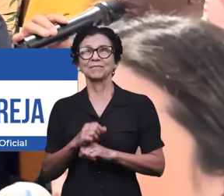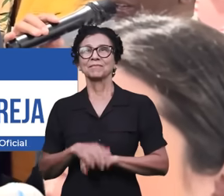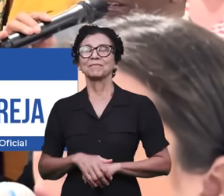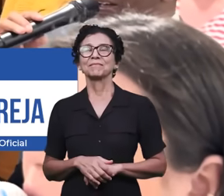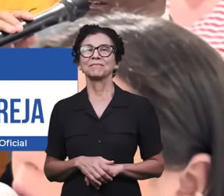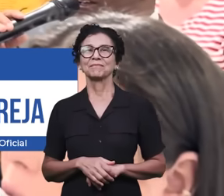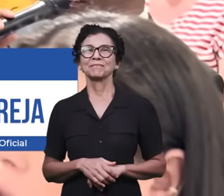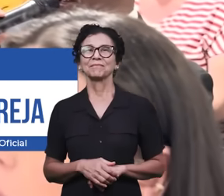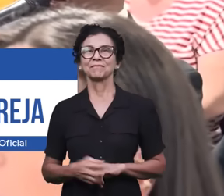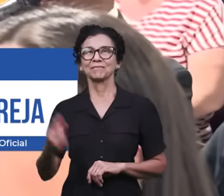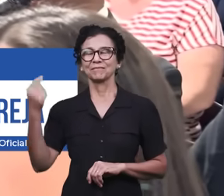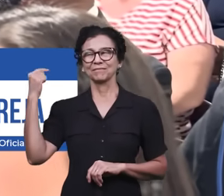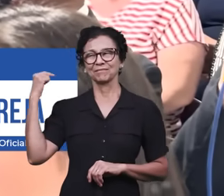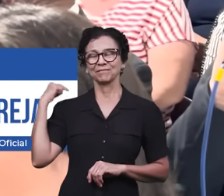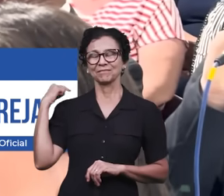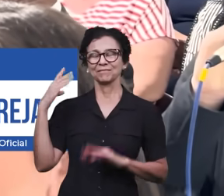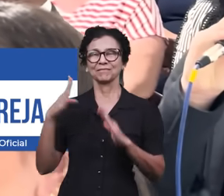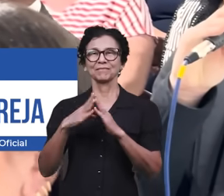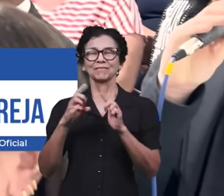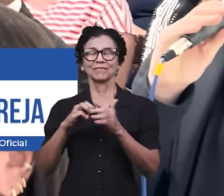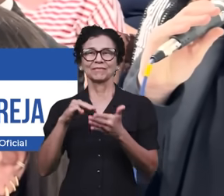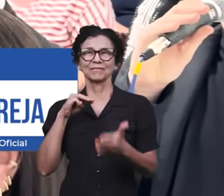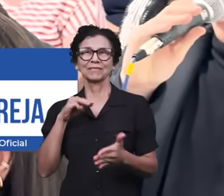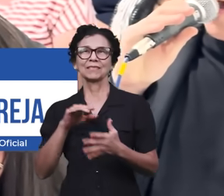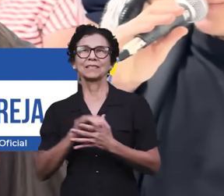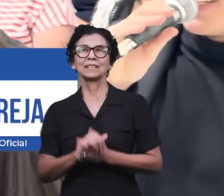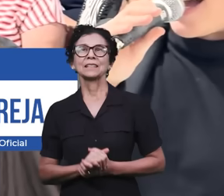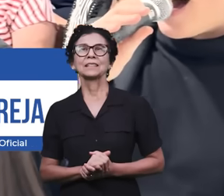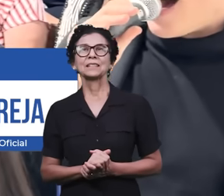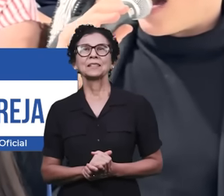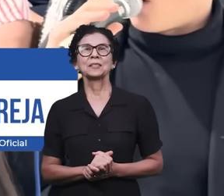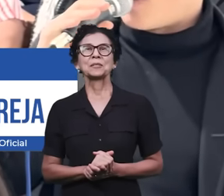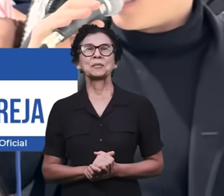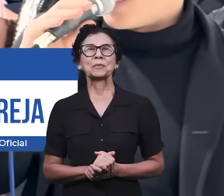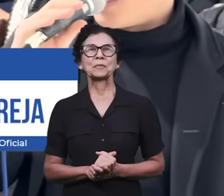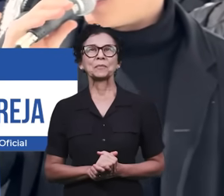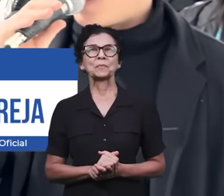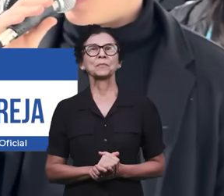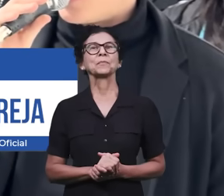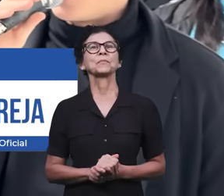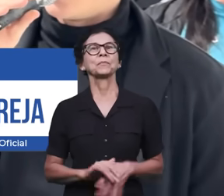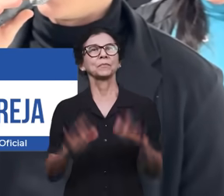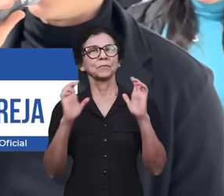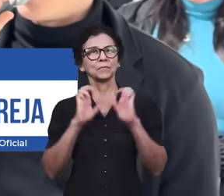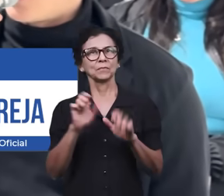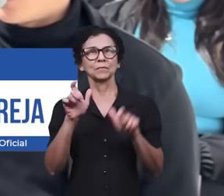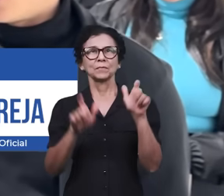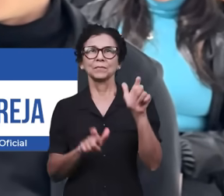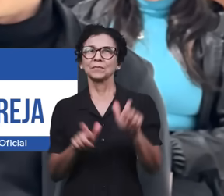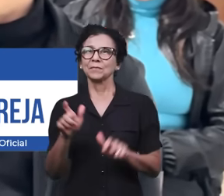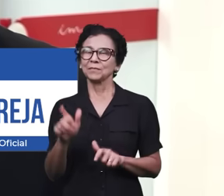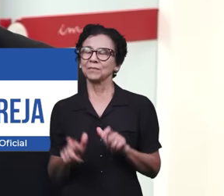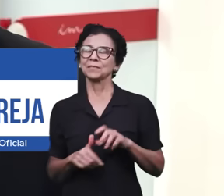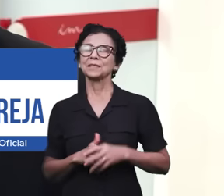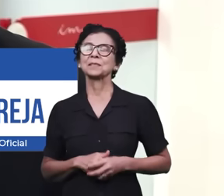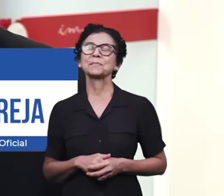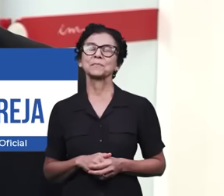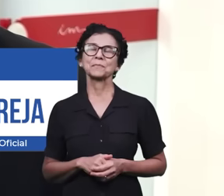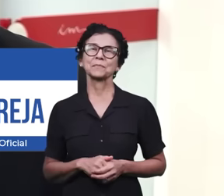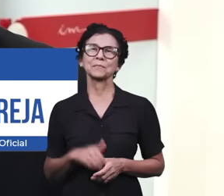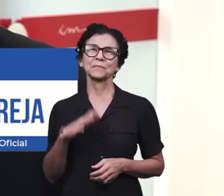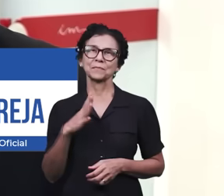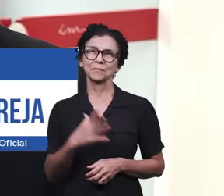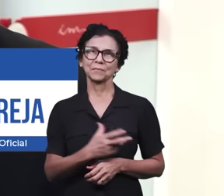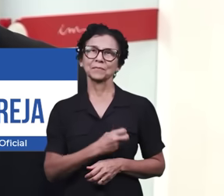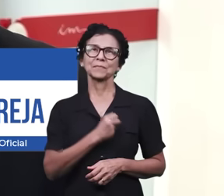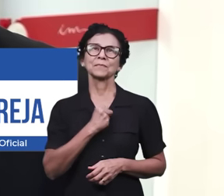26 anos, a Igreja Cristã Maranata do bairro Jardim Zanelato leva a luz do Senhor para a salvação das almas. Estamos felizes